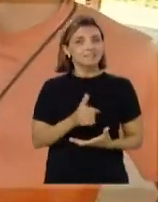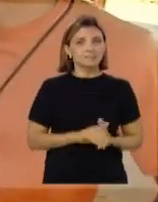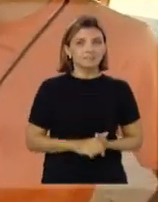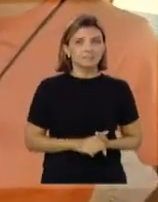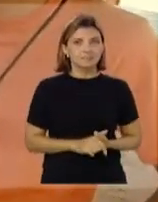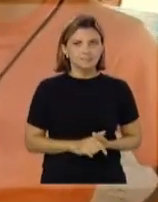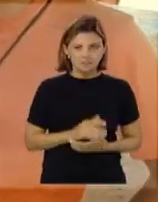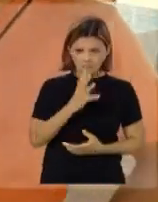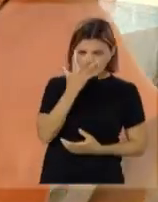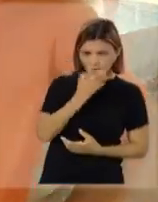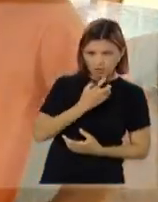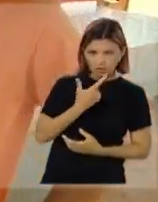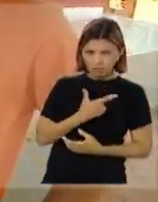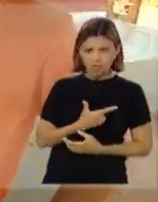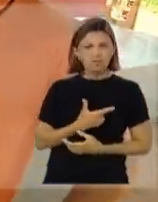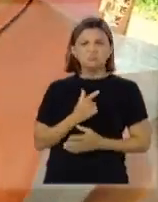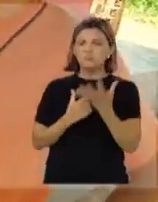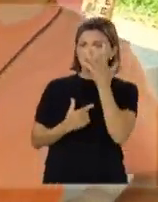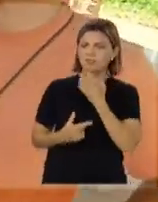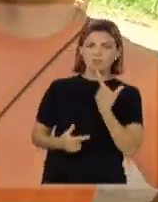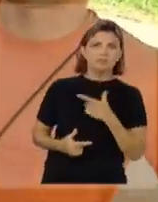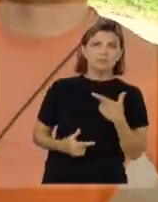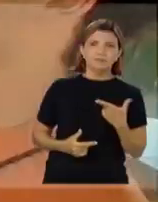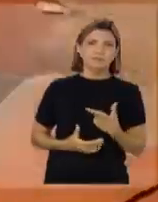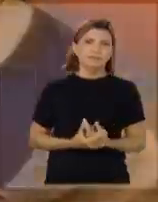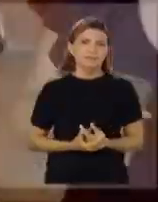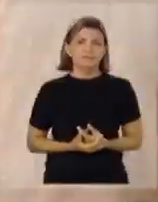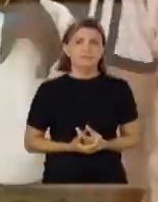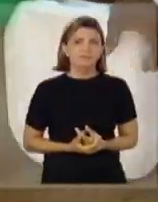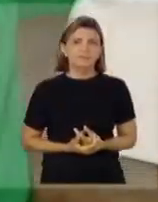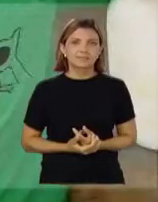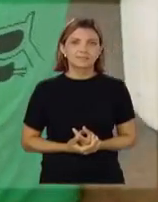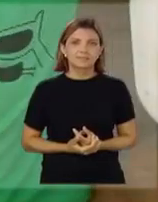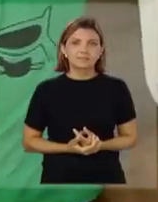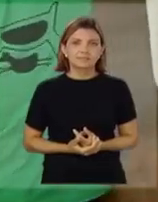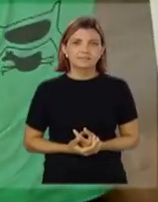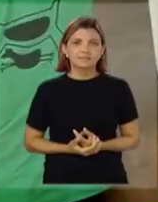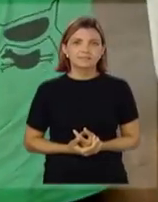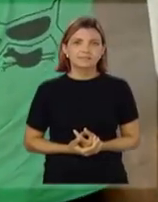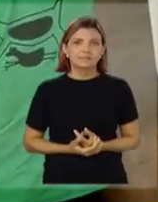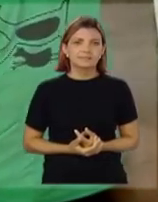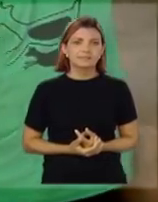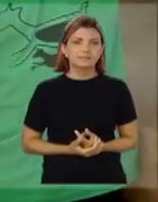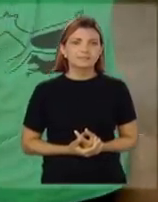não faz mal pra ninguém, JP. Então quer dizer que você não tá mais brava comigo? Não tô, seu peste.